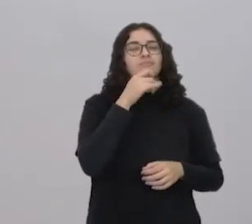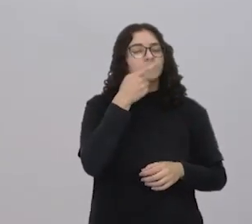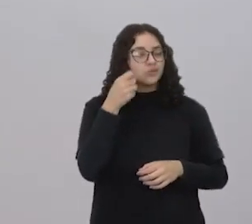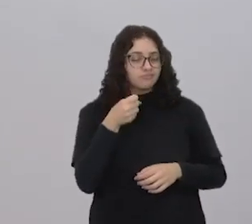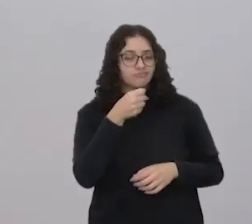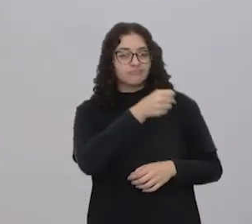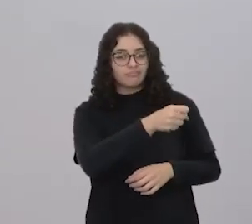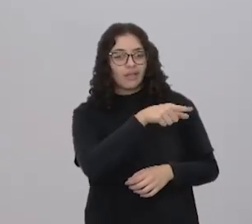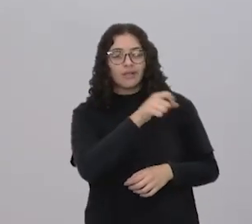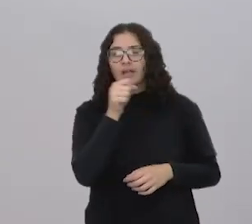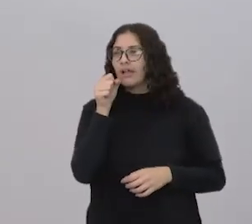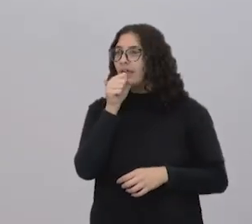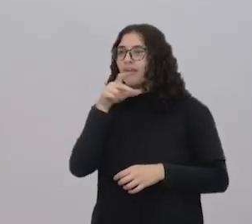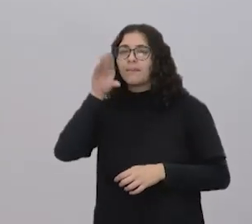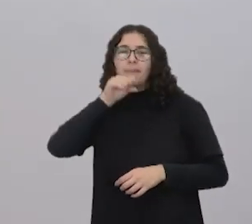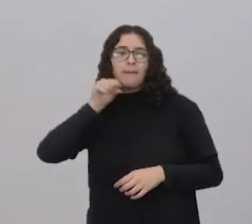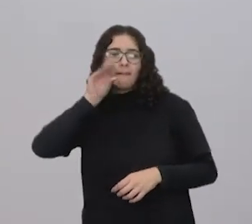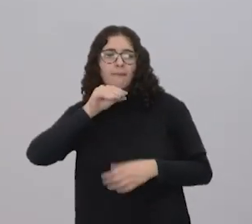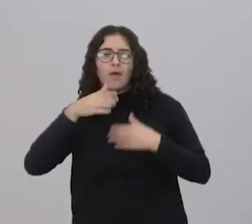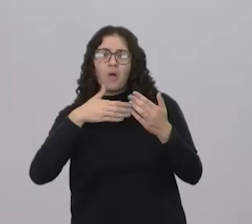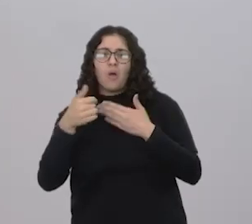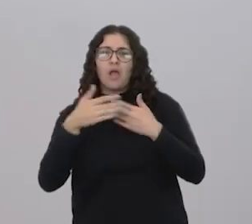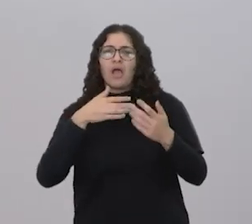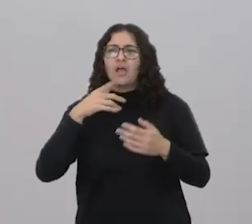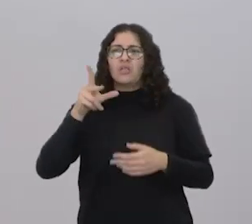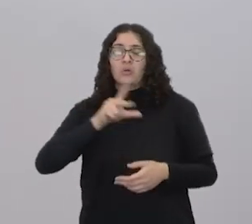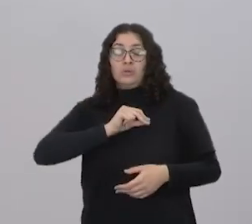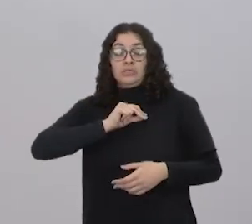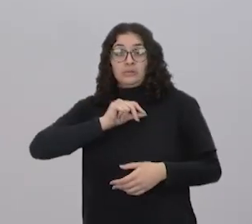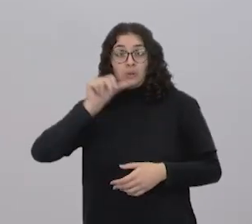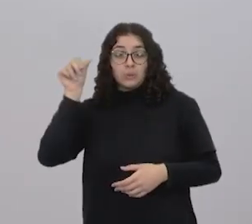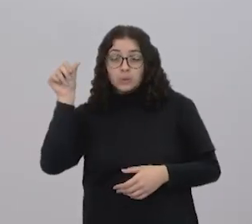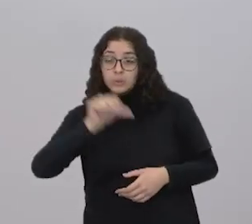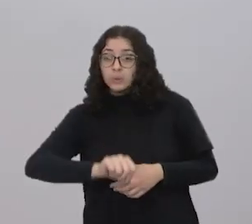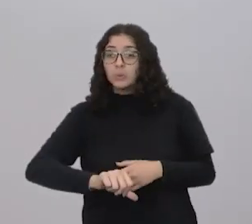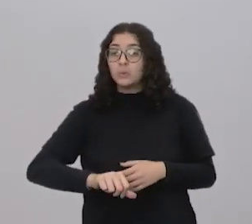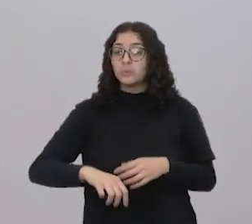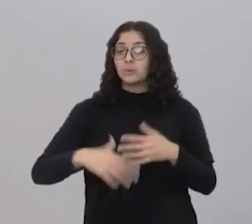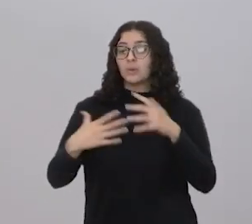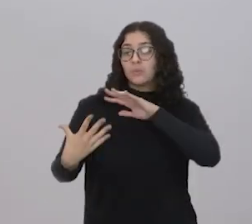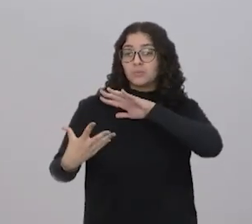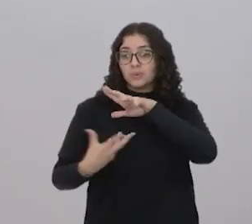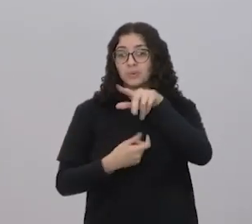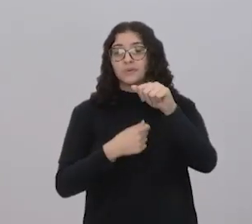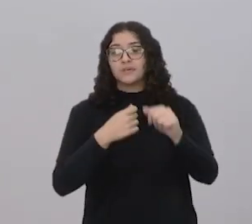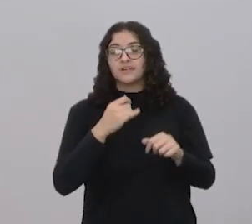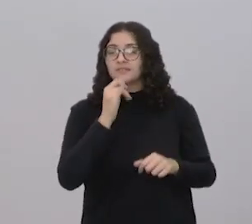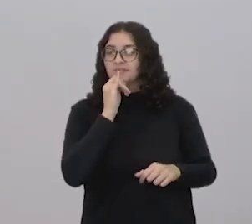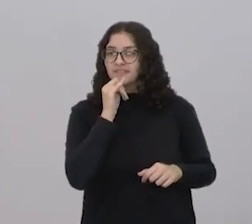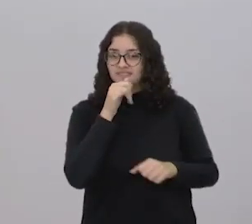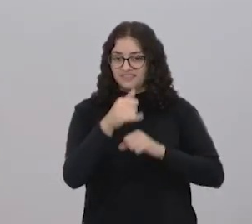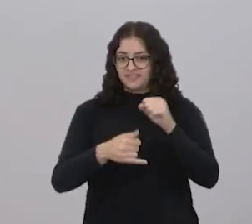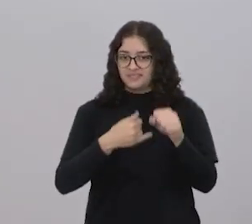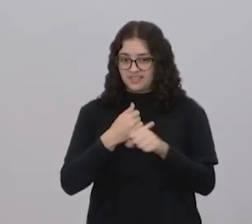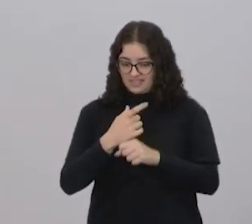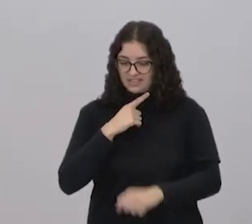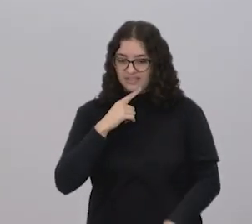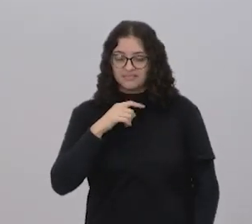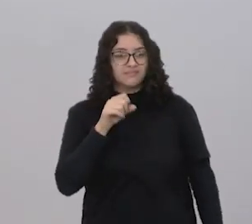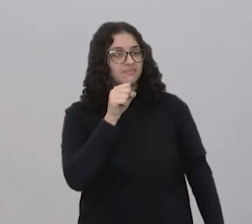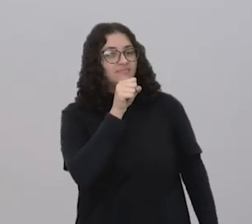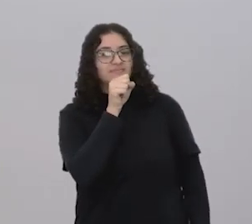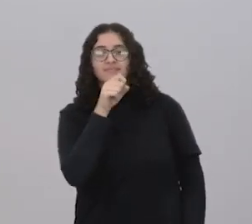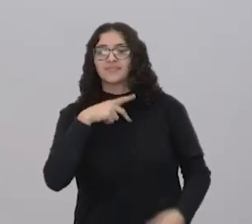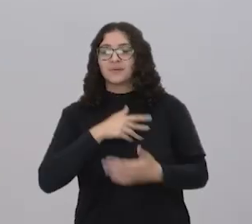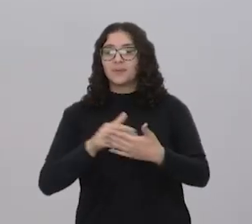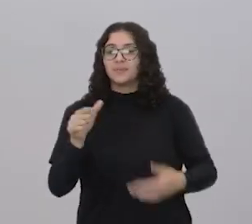Não importa se ela vai estar falando a coisa mais absurda possível do mundo. O cara tá lá na internet, tem um microfone na frente dele, ele fica